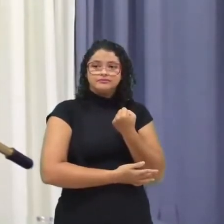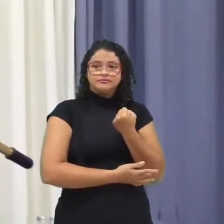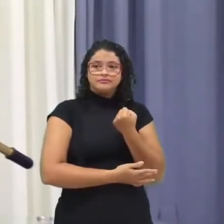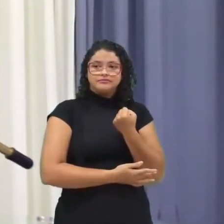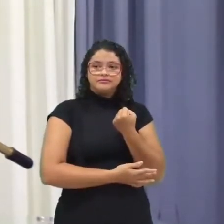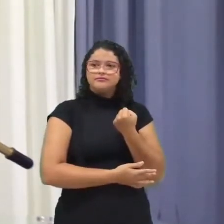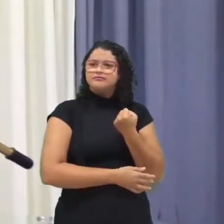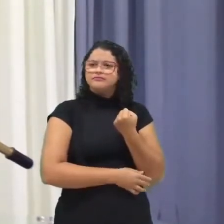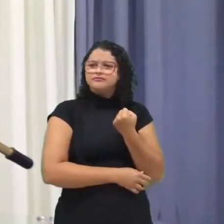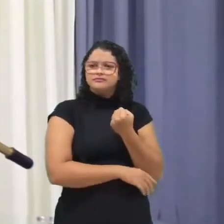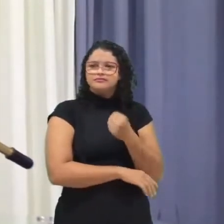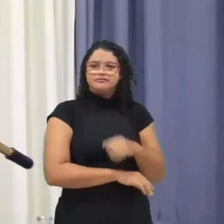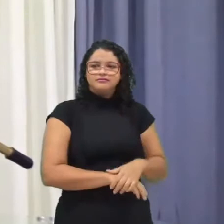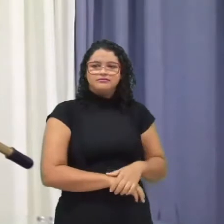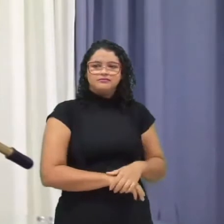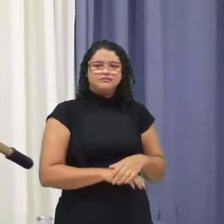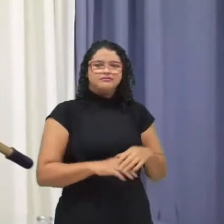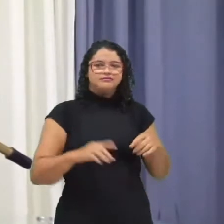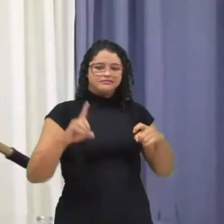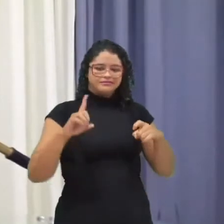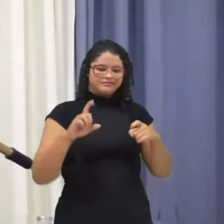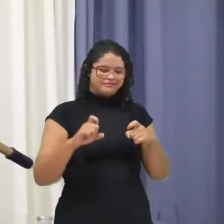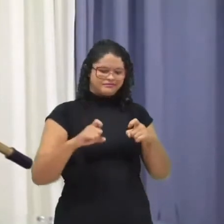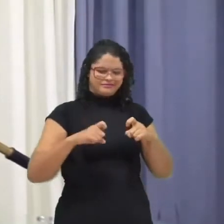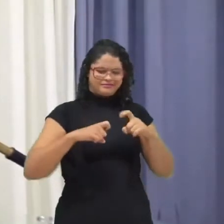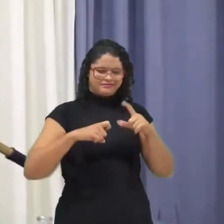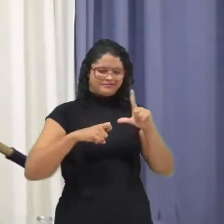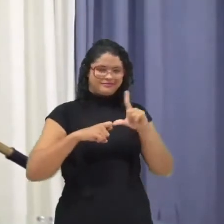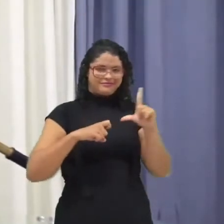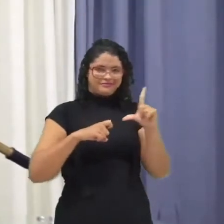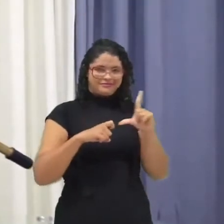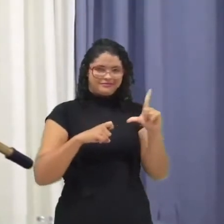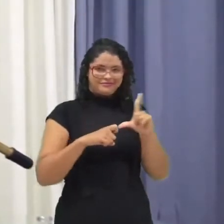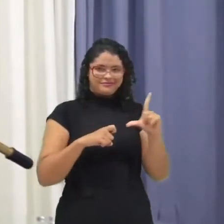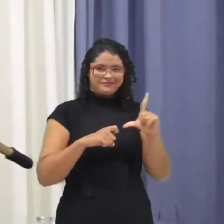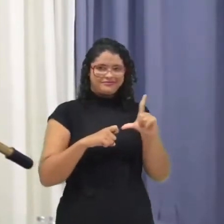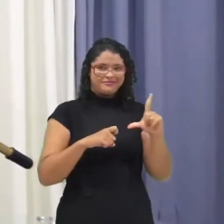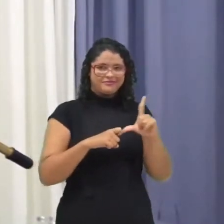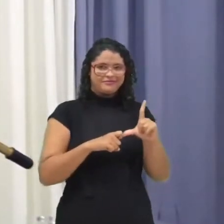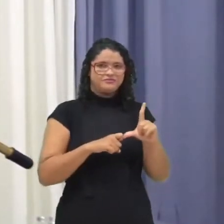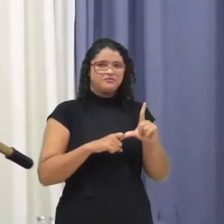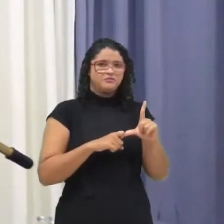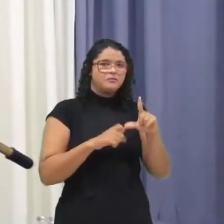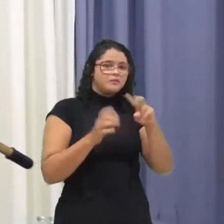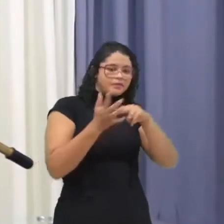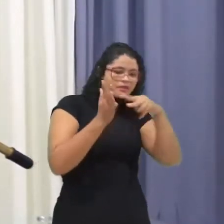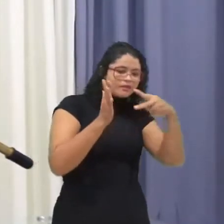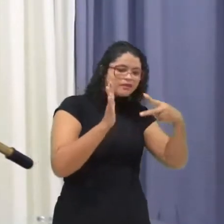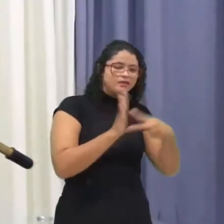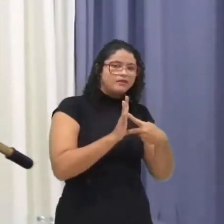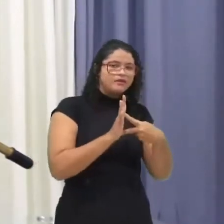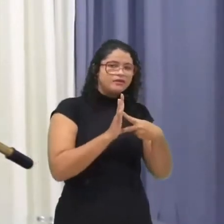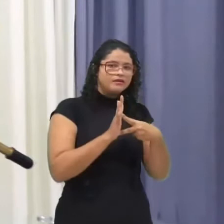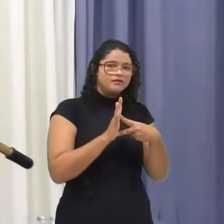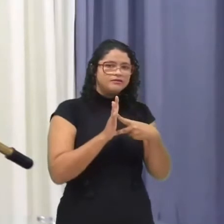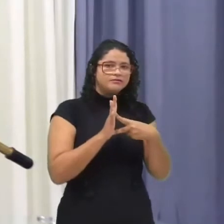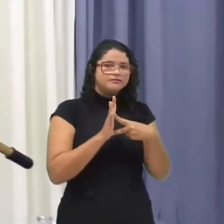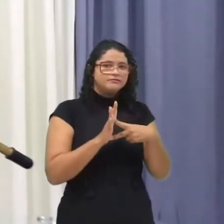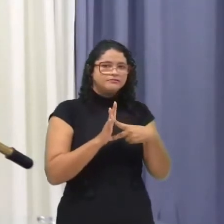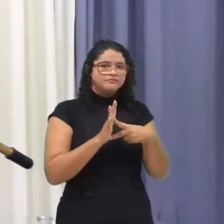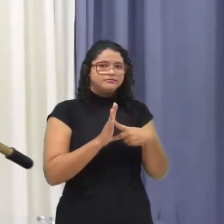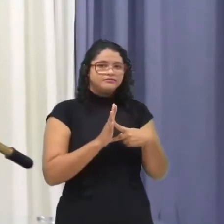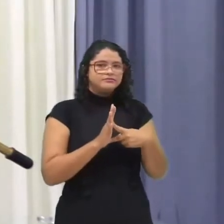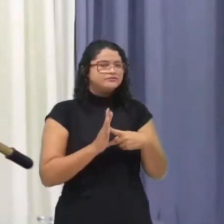Aishimalôncia significa cativeiro, o substantivo abstrato em contraste a aishimalontos, não é?